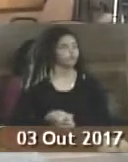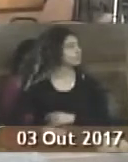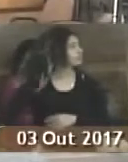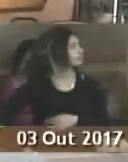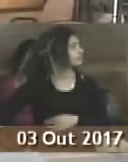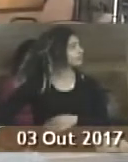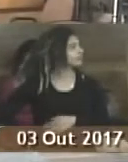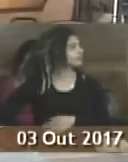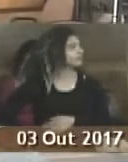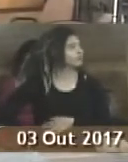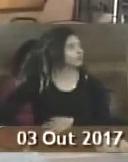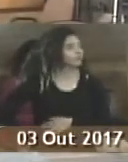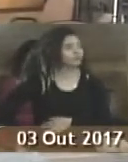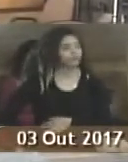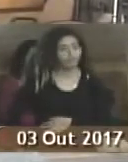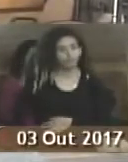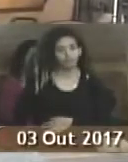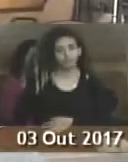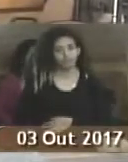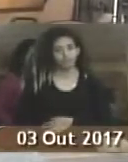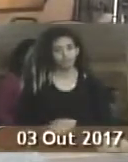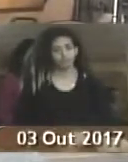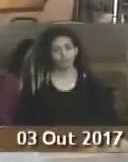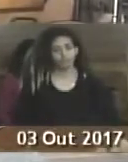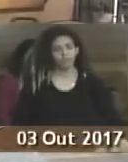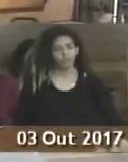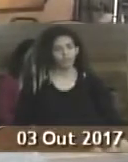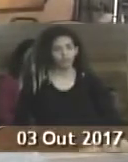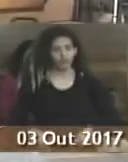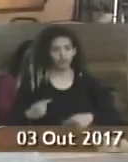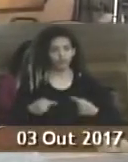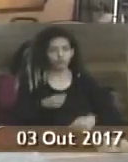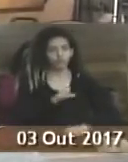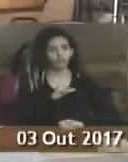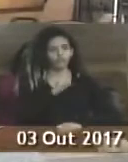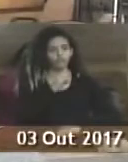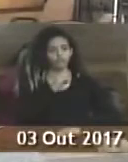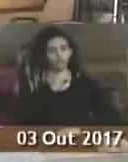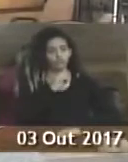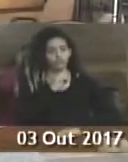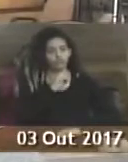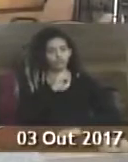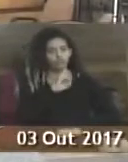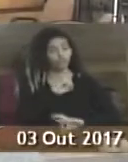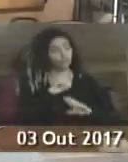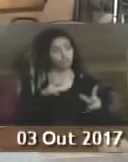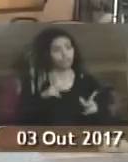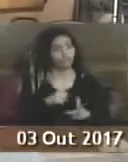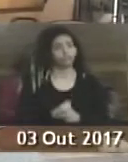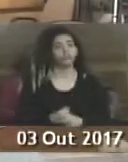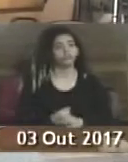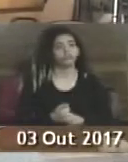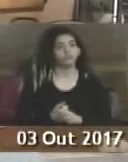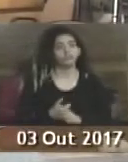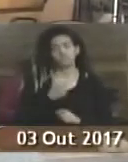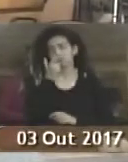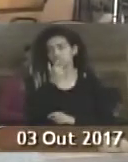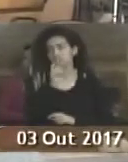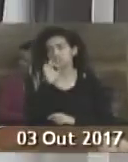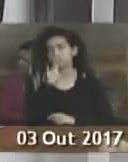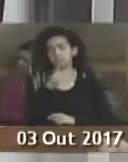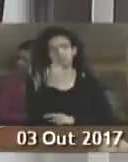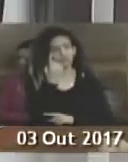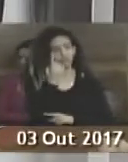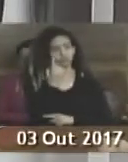peraí. Mas é sério, foi uma política bem diferente, uma política que vai fazer diferença. E que não seja apenas